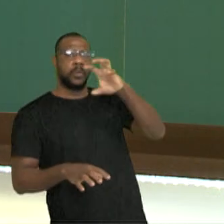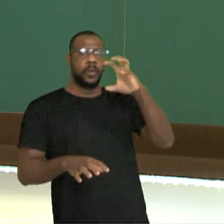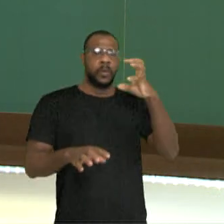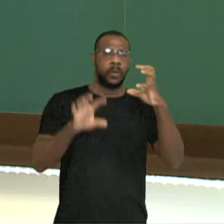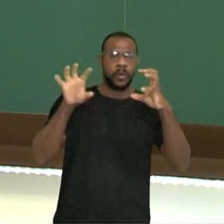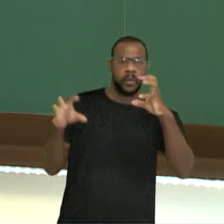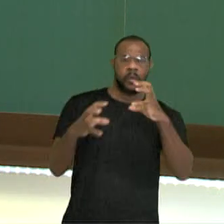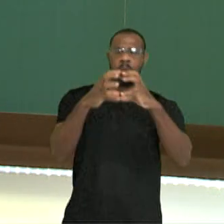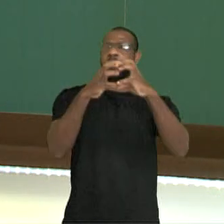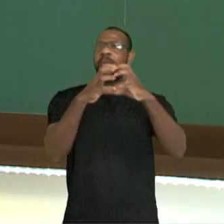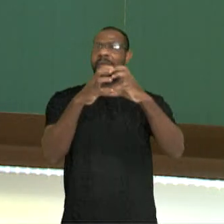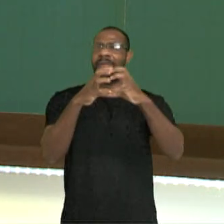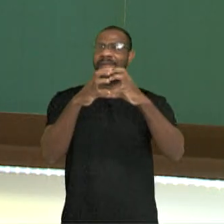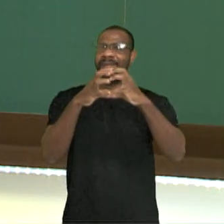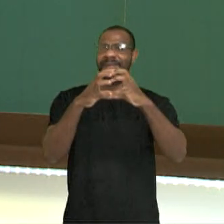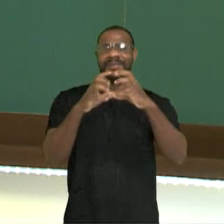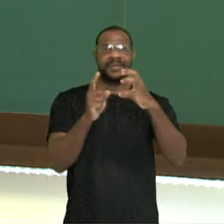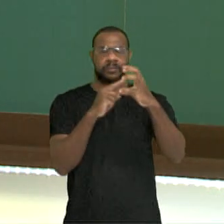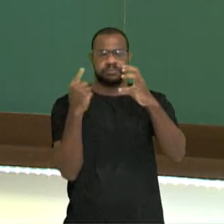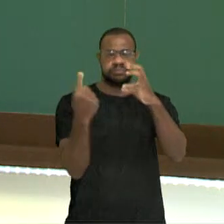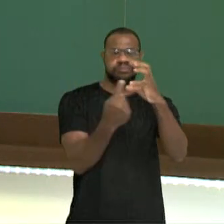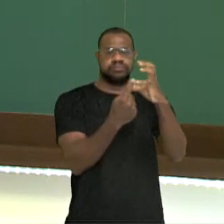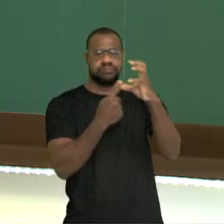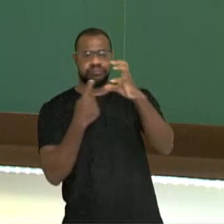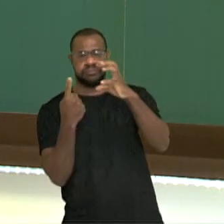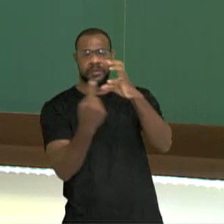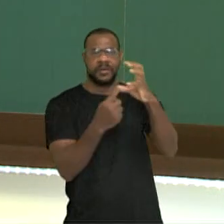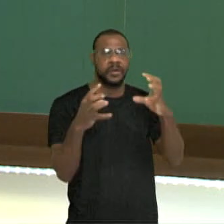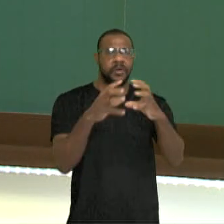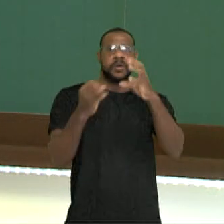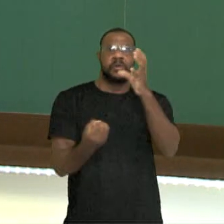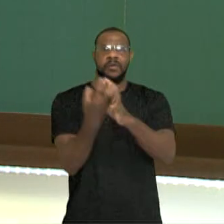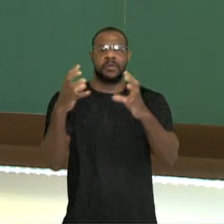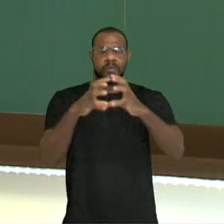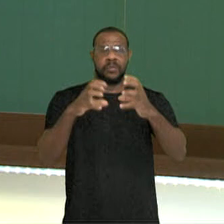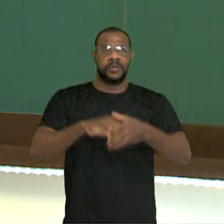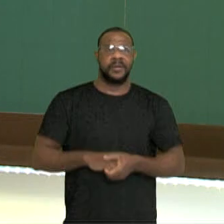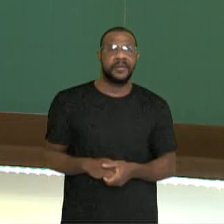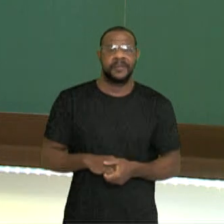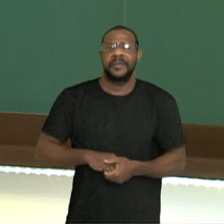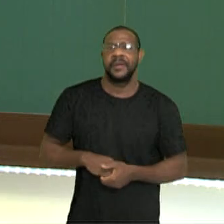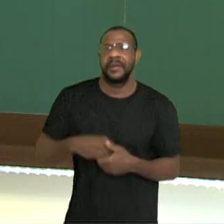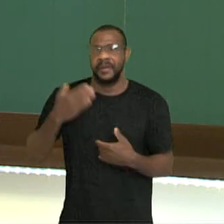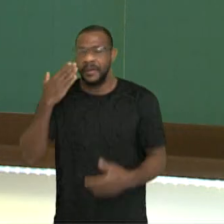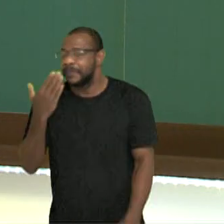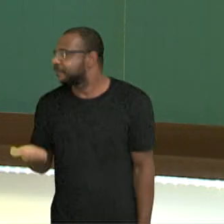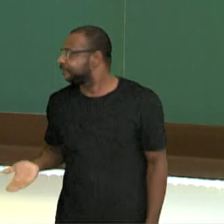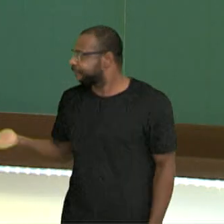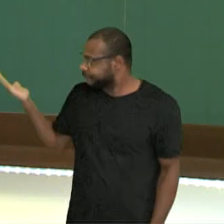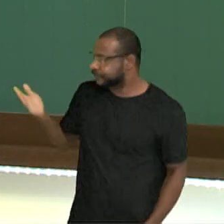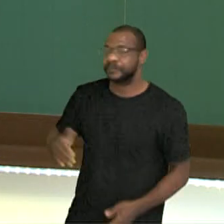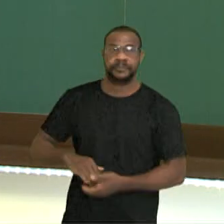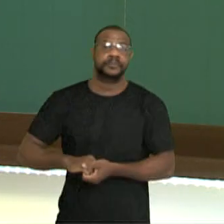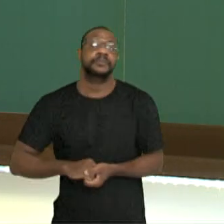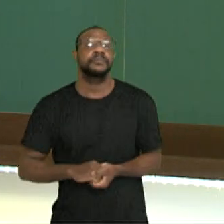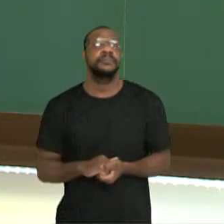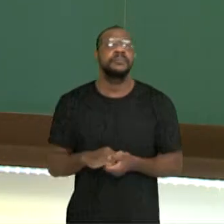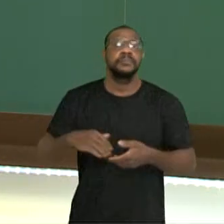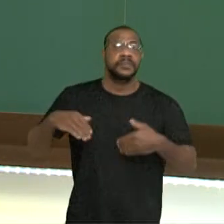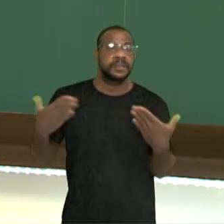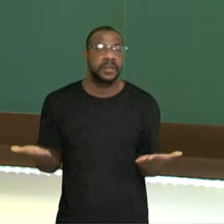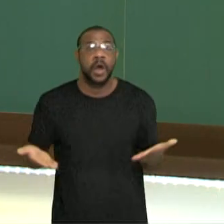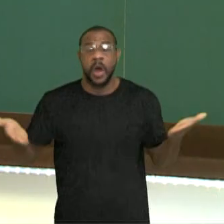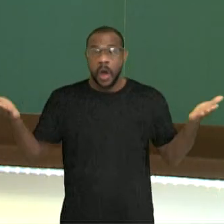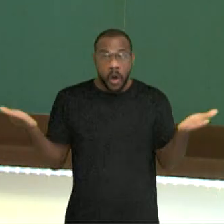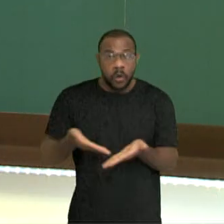Já falou do sólido de revolução, que foi o nosso cilindro, depois a gente falou do nosso cone e falamos do tronco de cone, né? Que